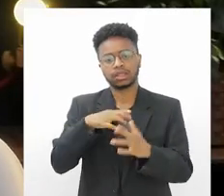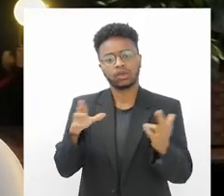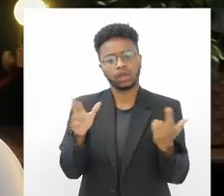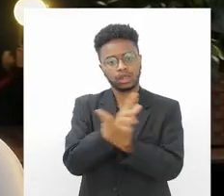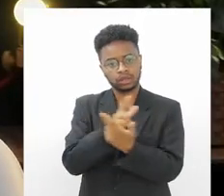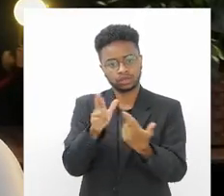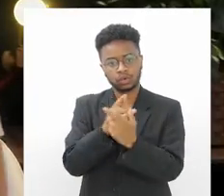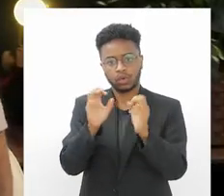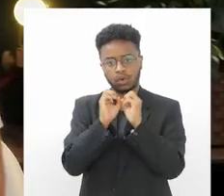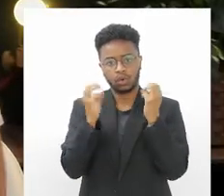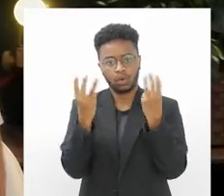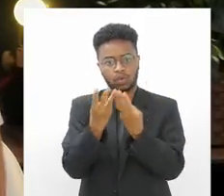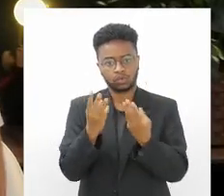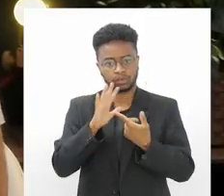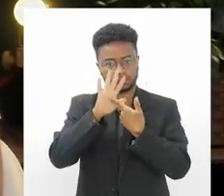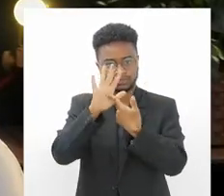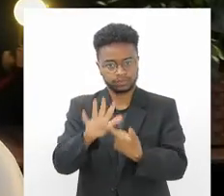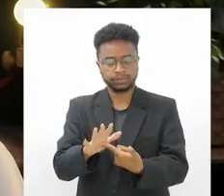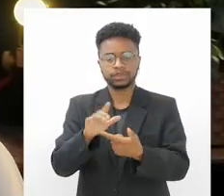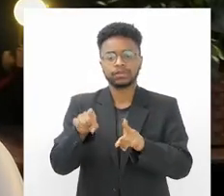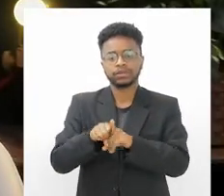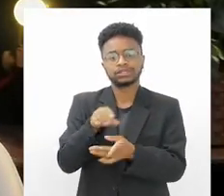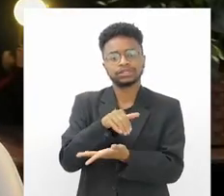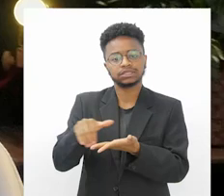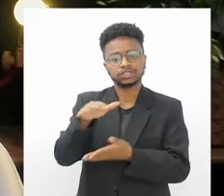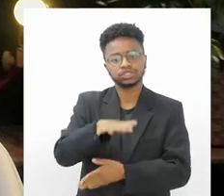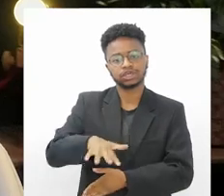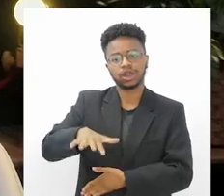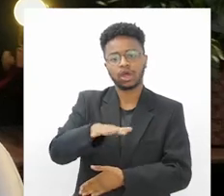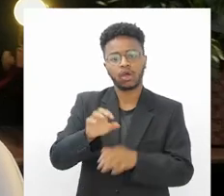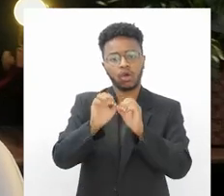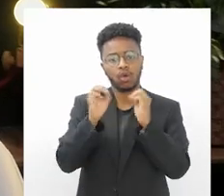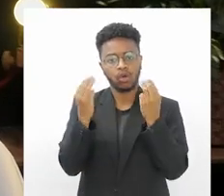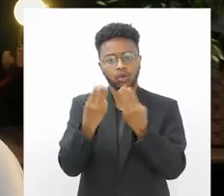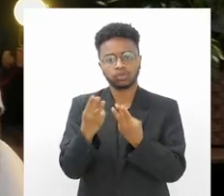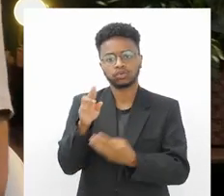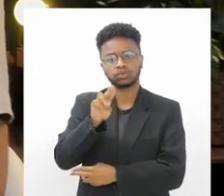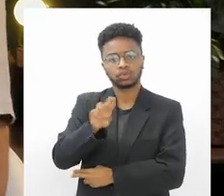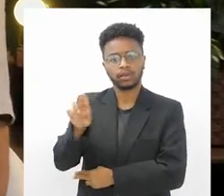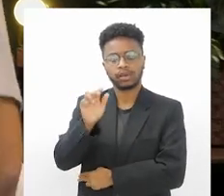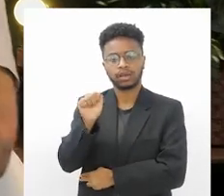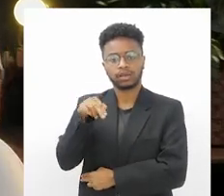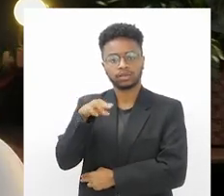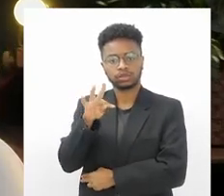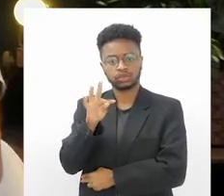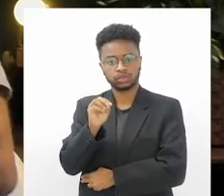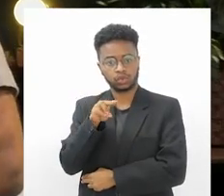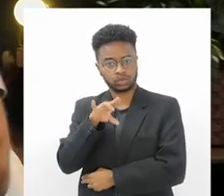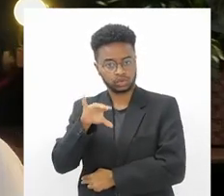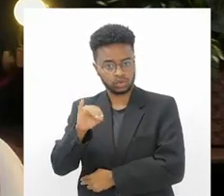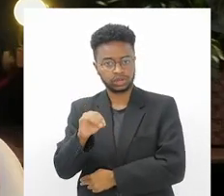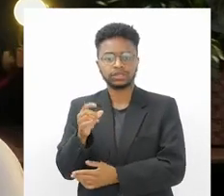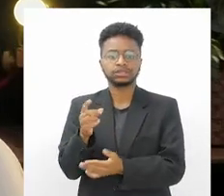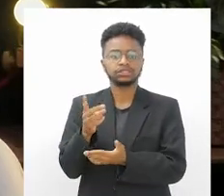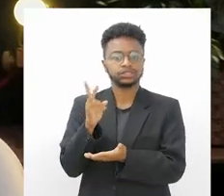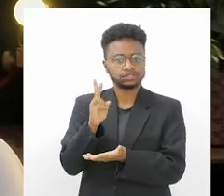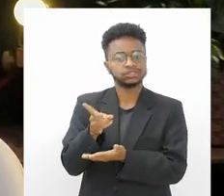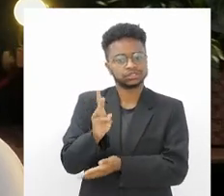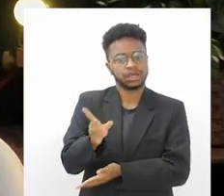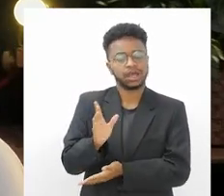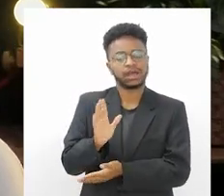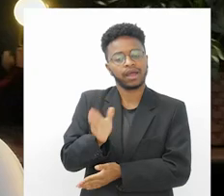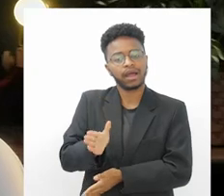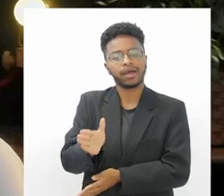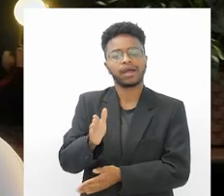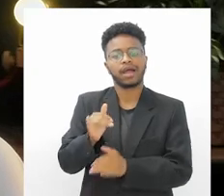relatório da Organização das Nações Unidas. O secretário-geral da ONU, Antônio Guterres, tem chamado a atenção sobre